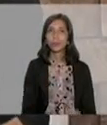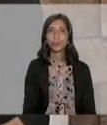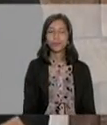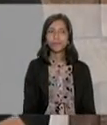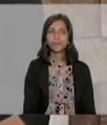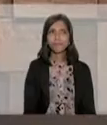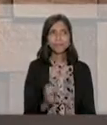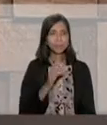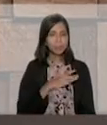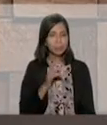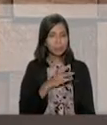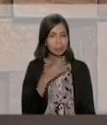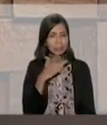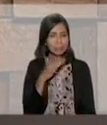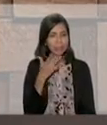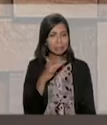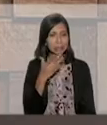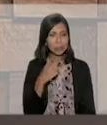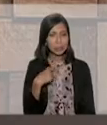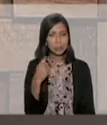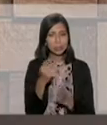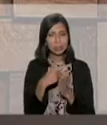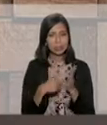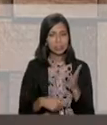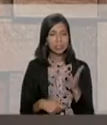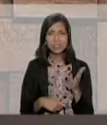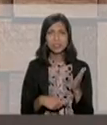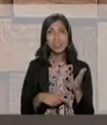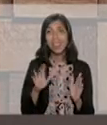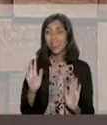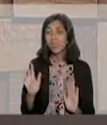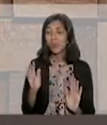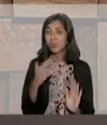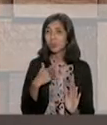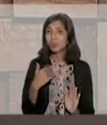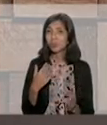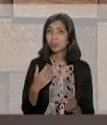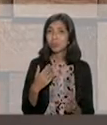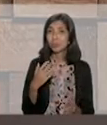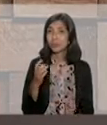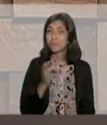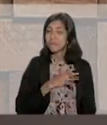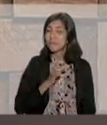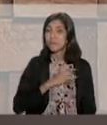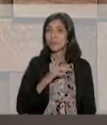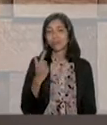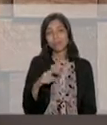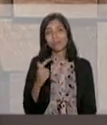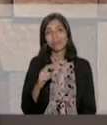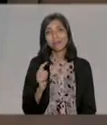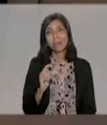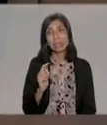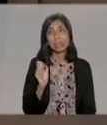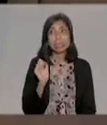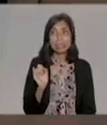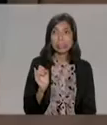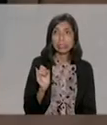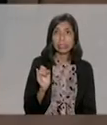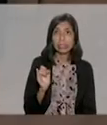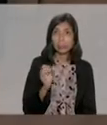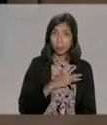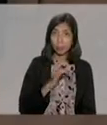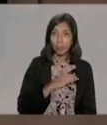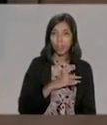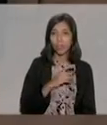Thelma? Temores como autora? Olha, eu não sou uma pessoa, não sou nada medrosa. Se